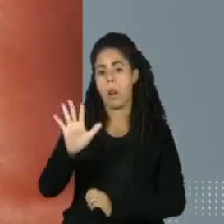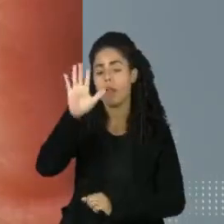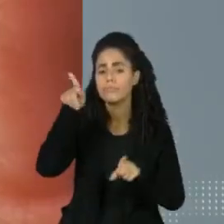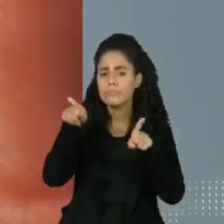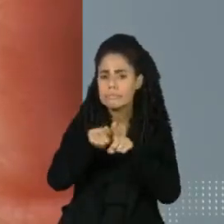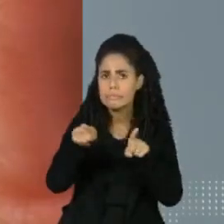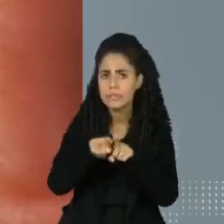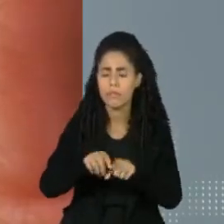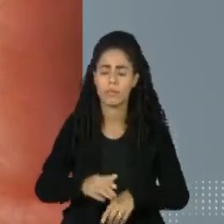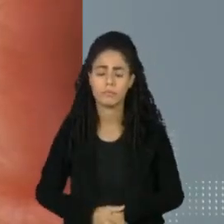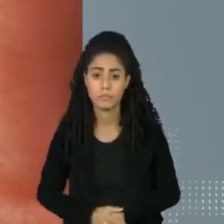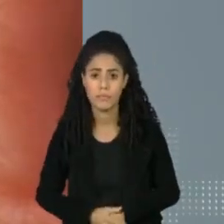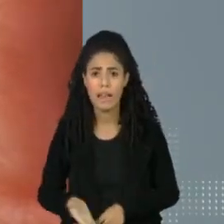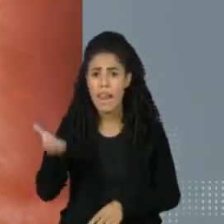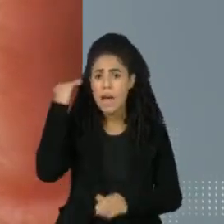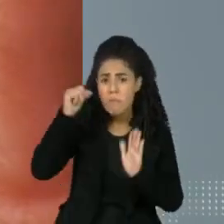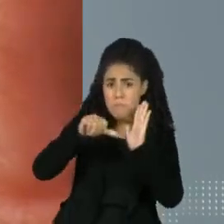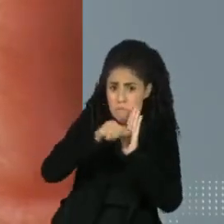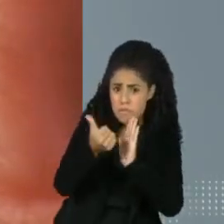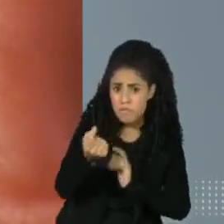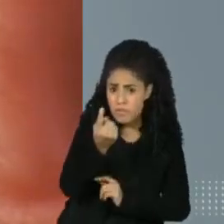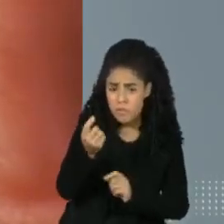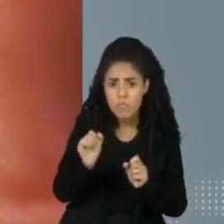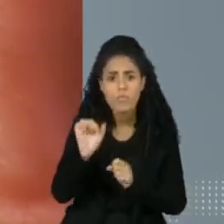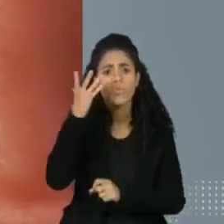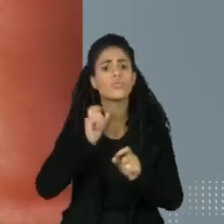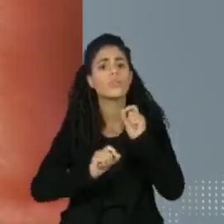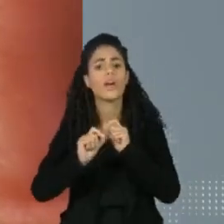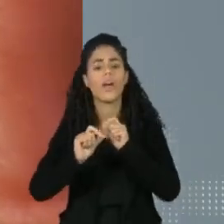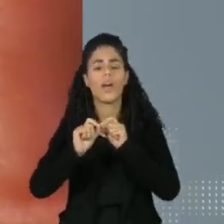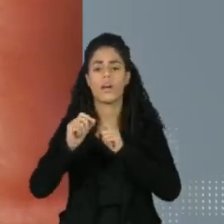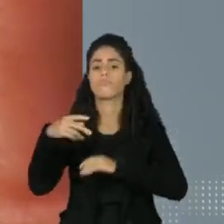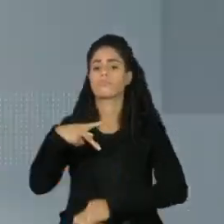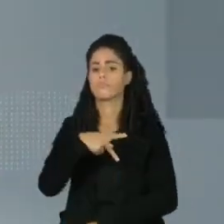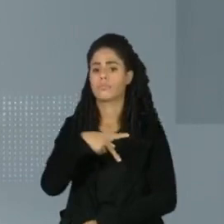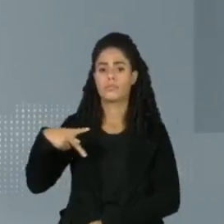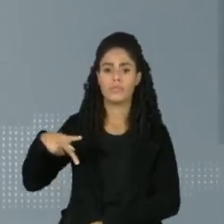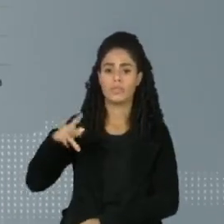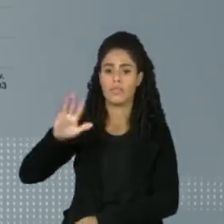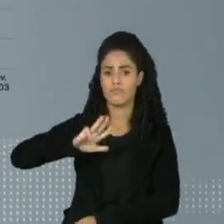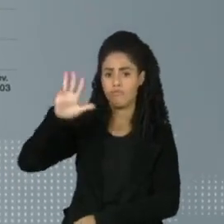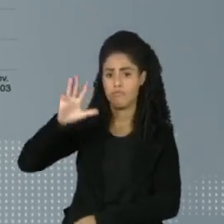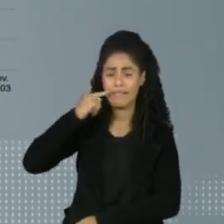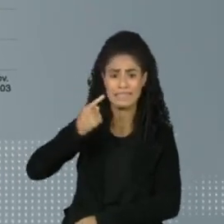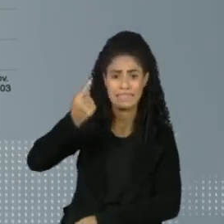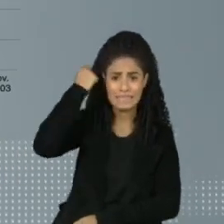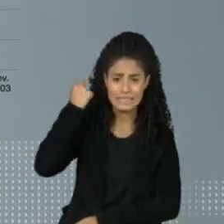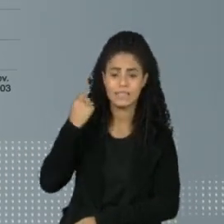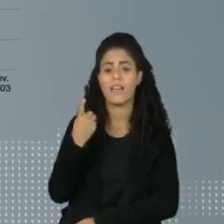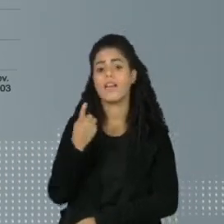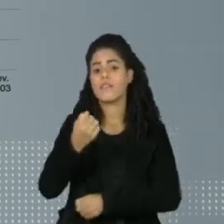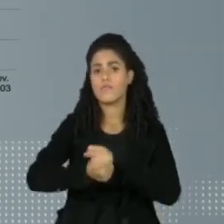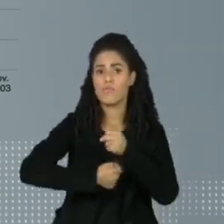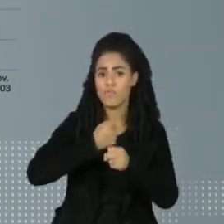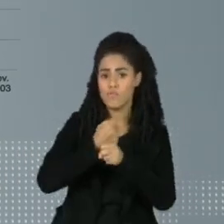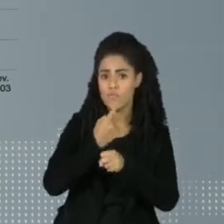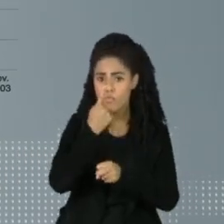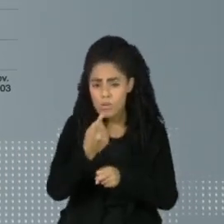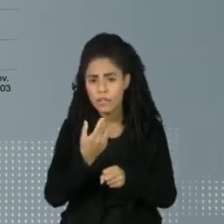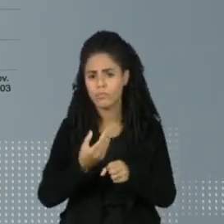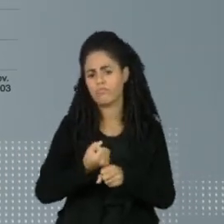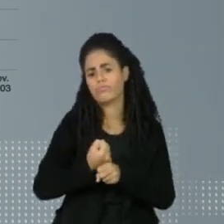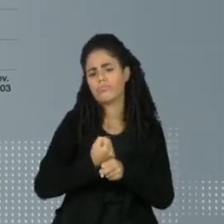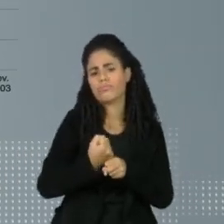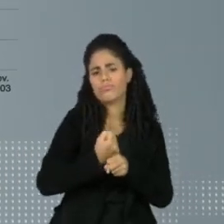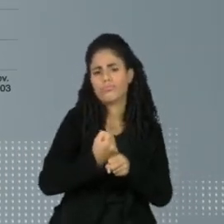A primeira vez que isso ocorreu no Real foi no primeiro governo do ex-presidente Lula. Foram 13 meses nos dois dígitos,